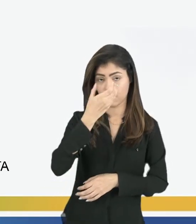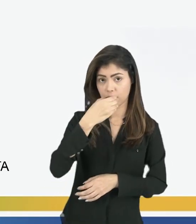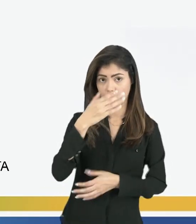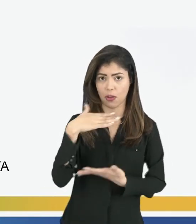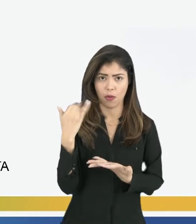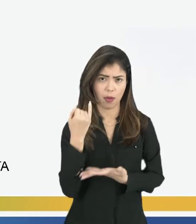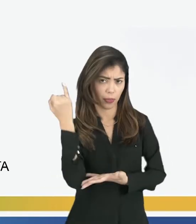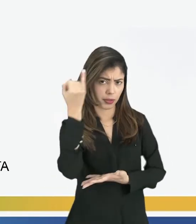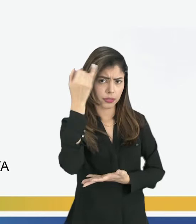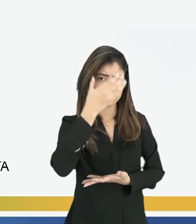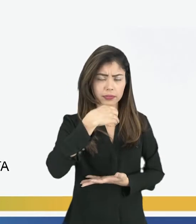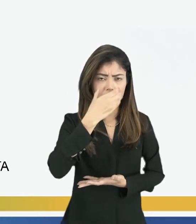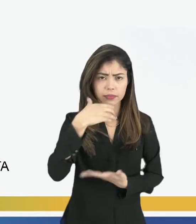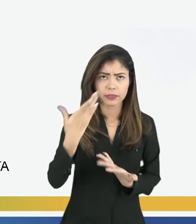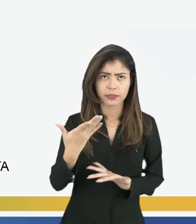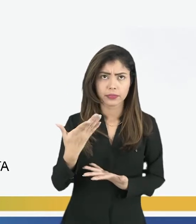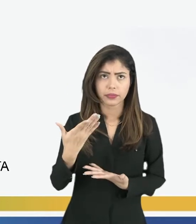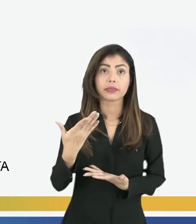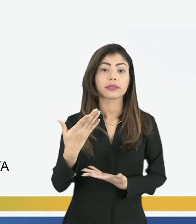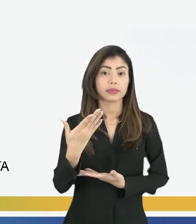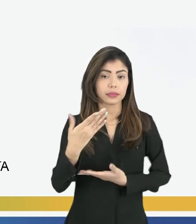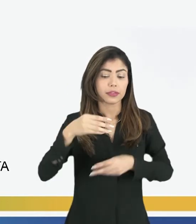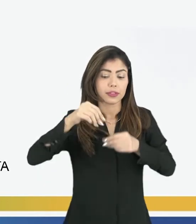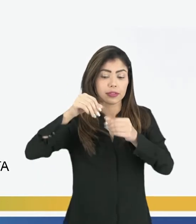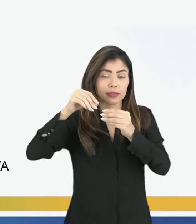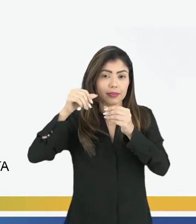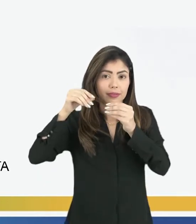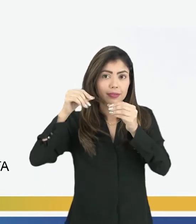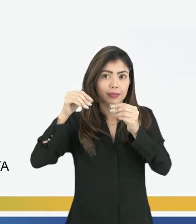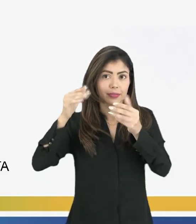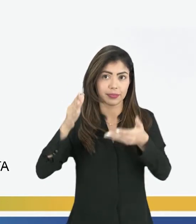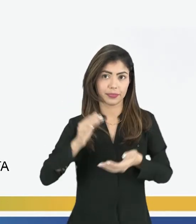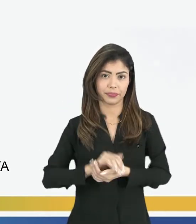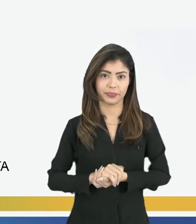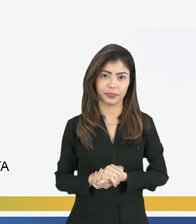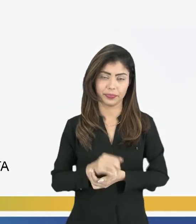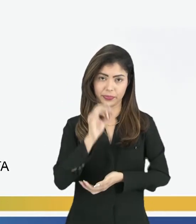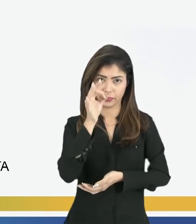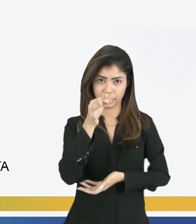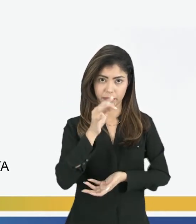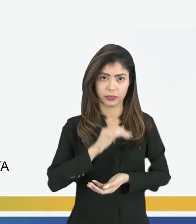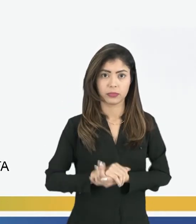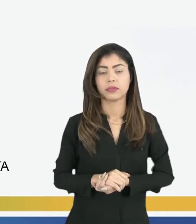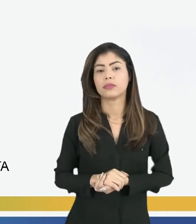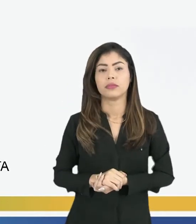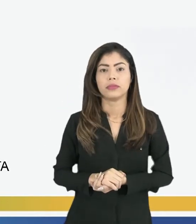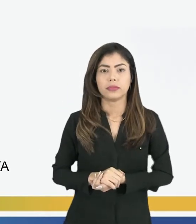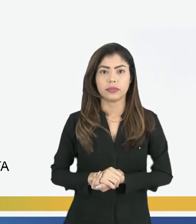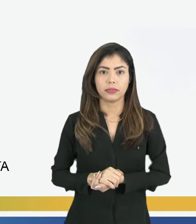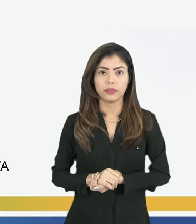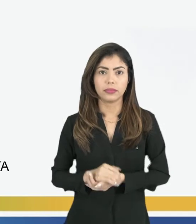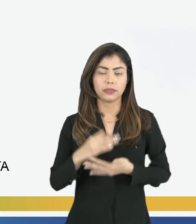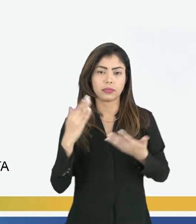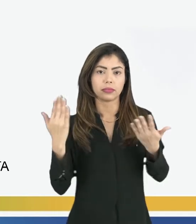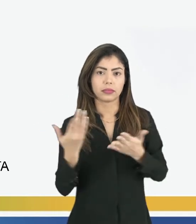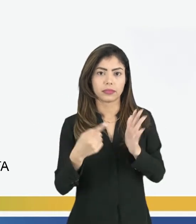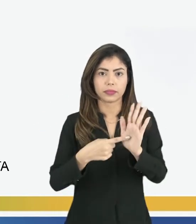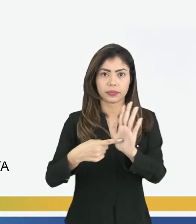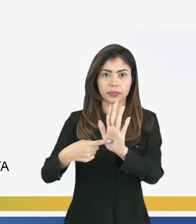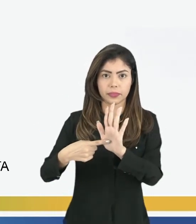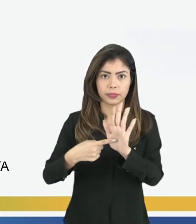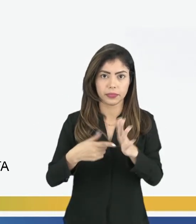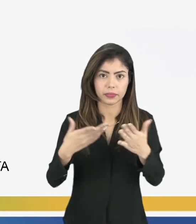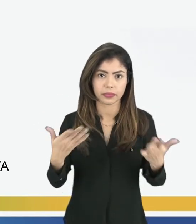é a função do fruto? É guardar a semente, certo? Então, agora que eu já mostrei para